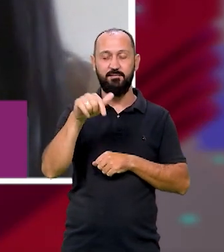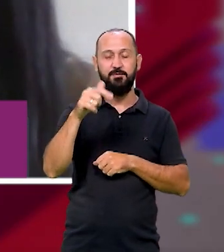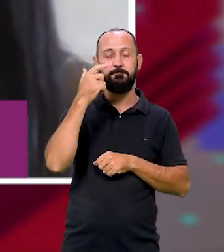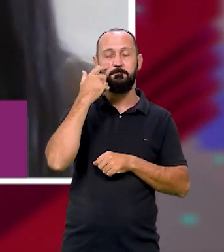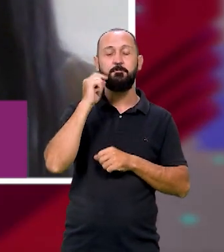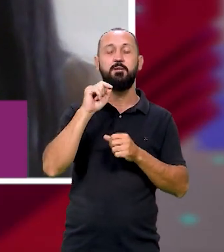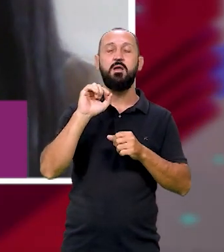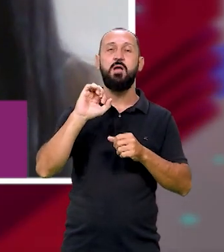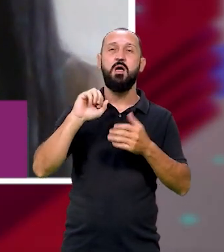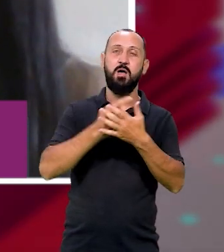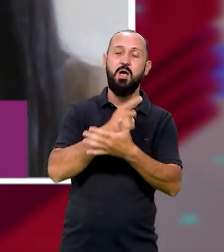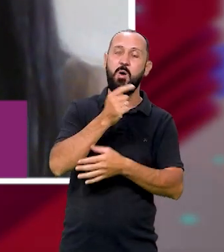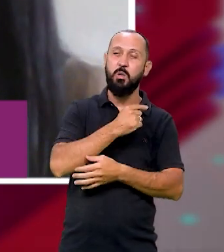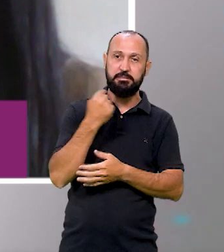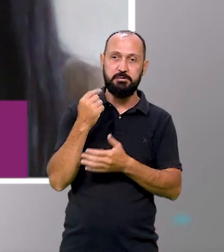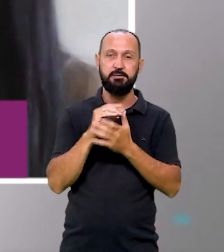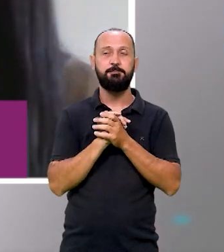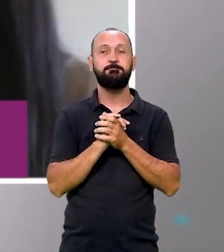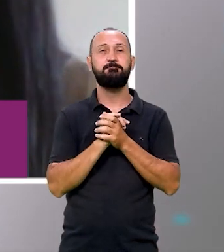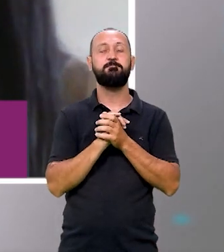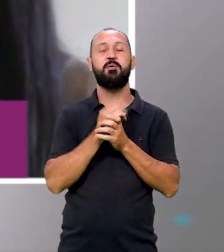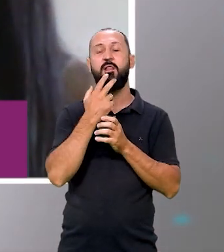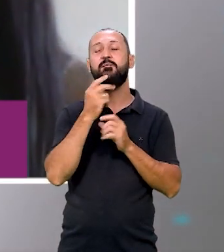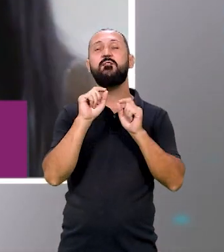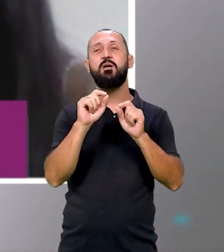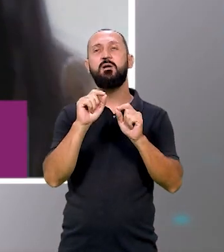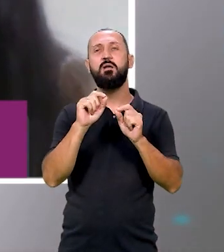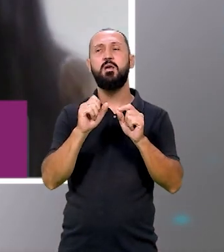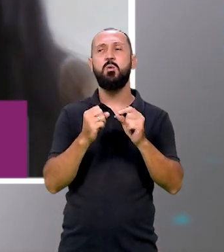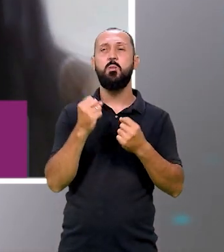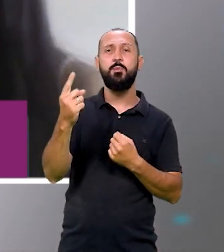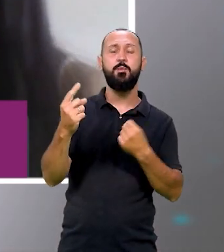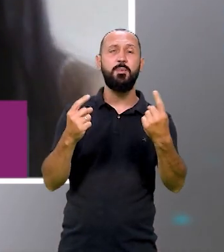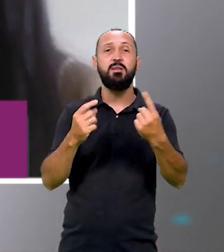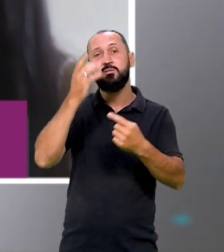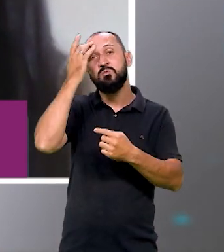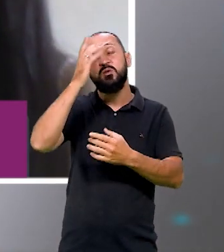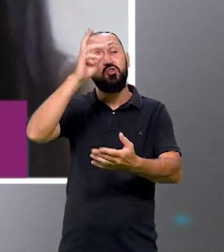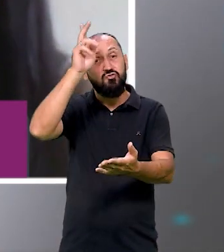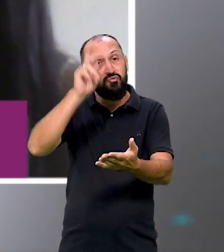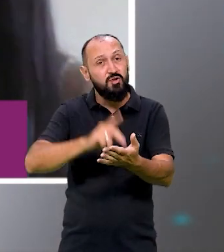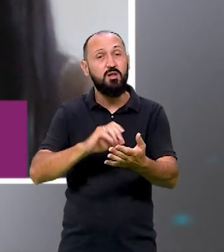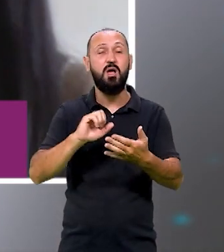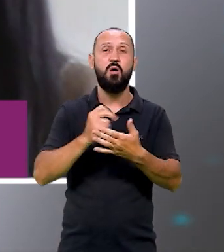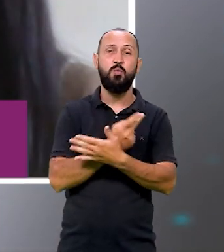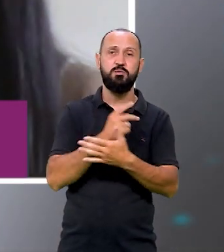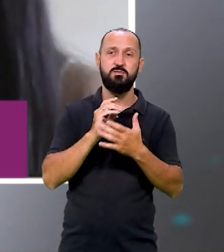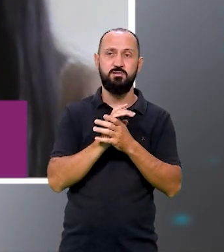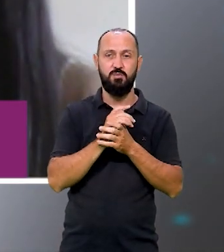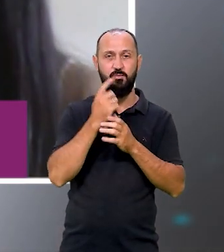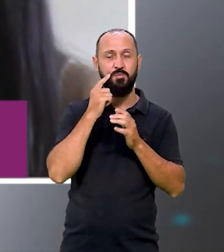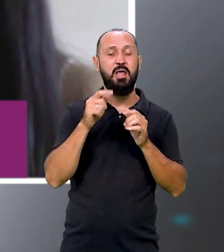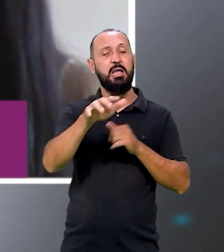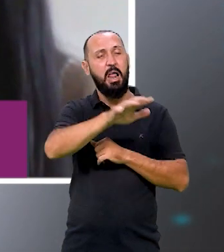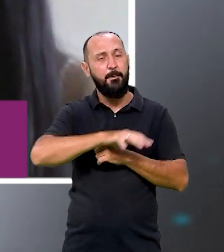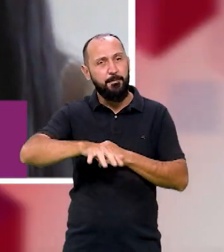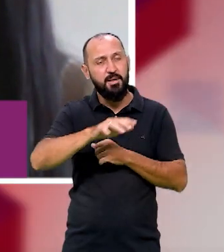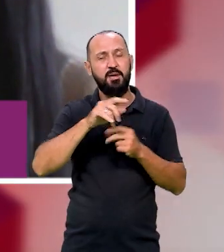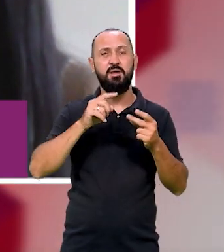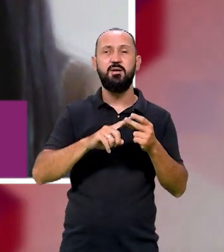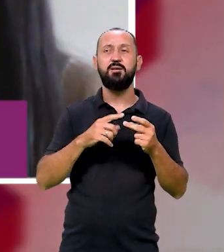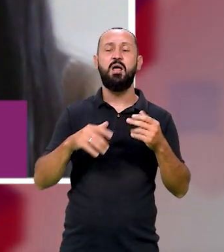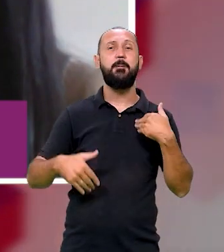uma aceleração. Isso não é bom, porque você tem uma sensação desconhecida e a tendência é te desequilibrar e não te